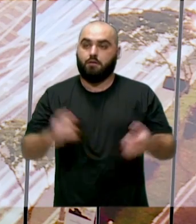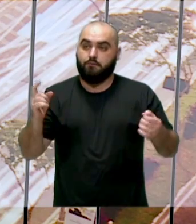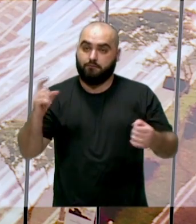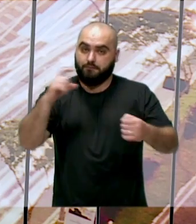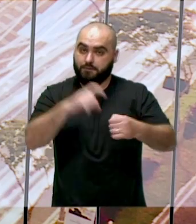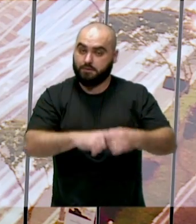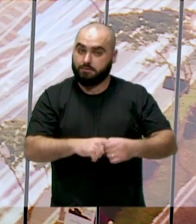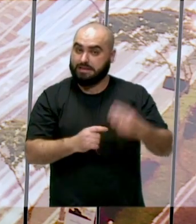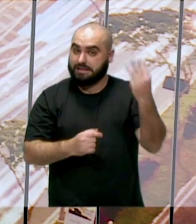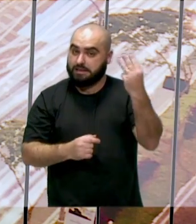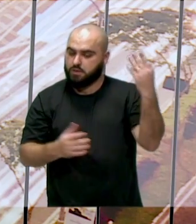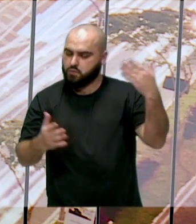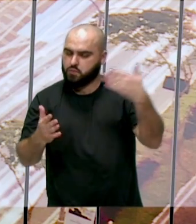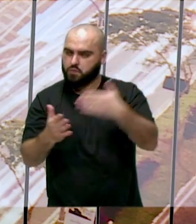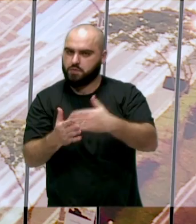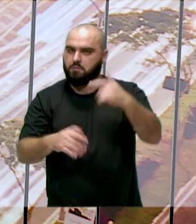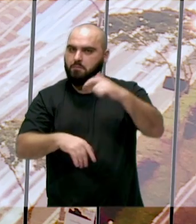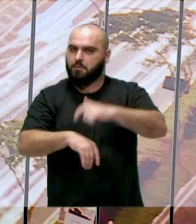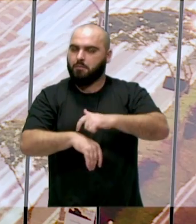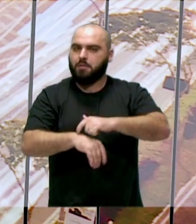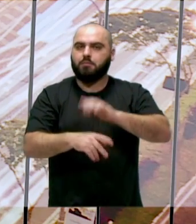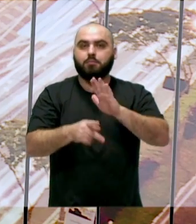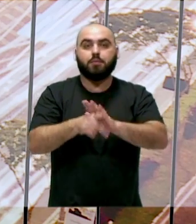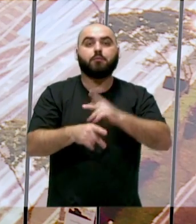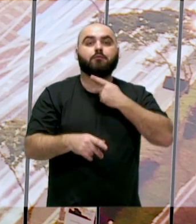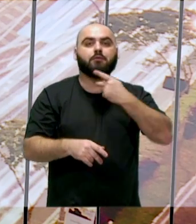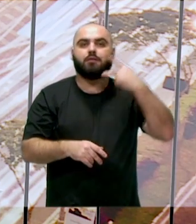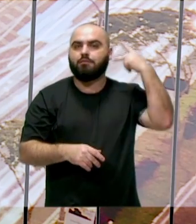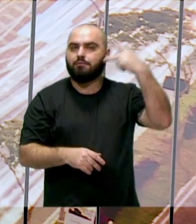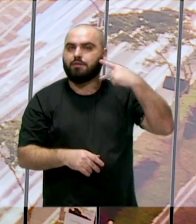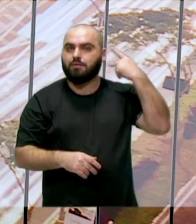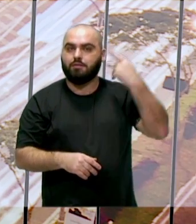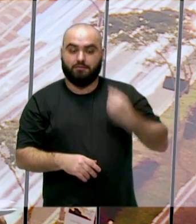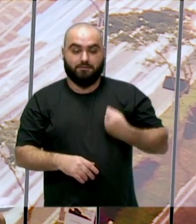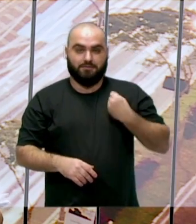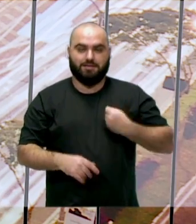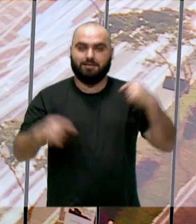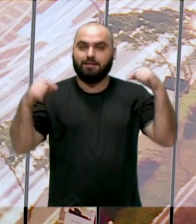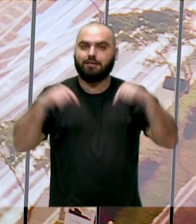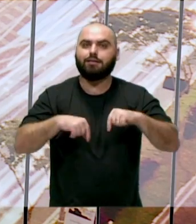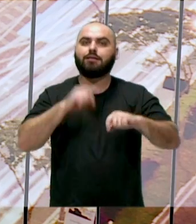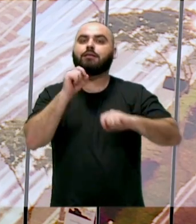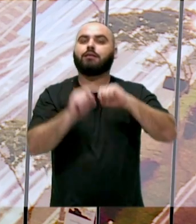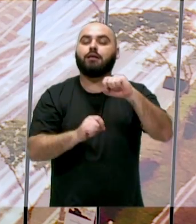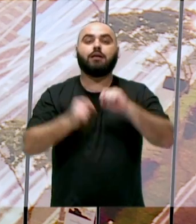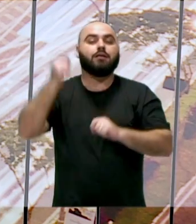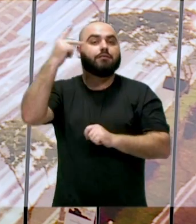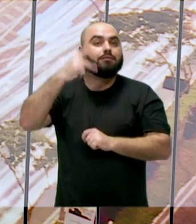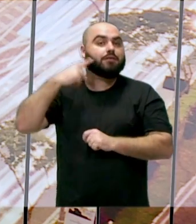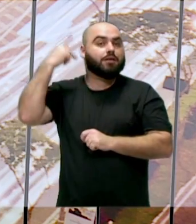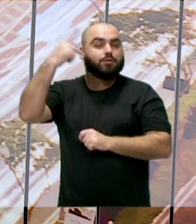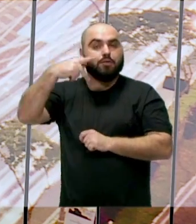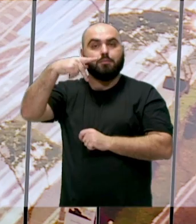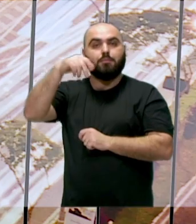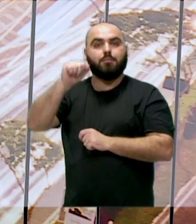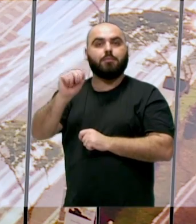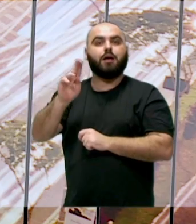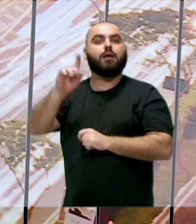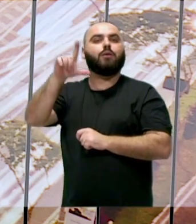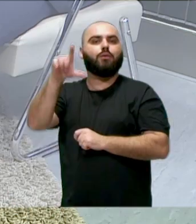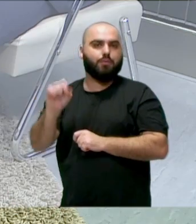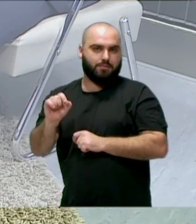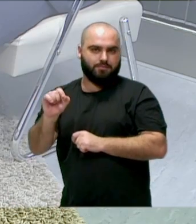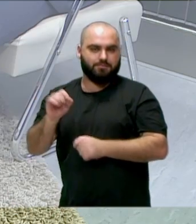Voltamos com o terceiro e último bloco do Fala Vereador. Hoje está conosco no estúdio o vereador Paulo Rogério Mais